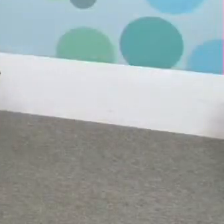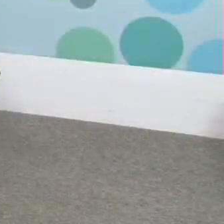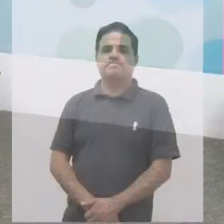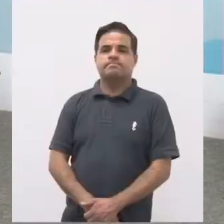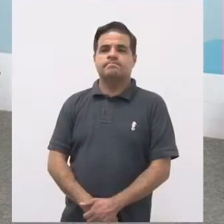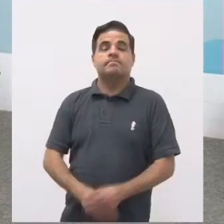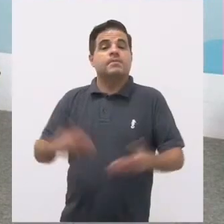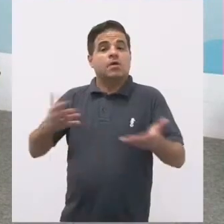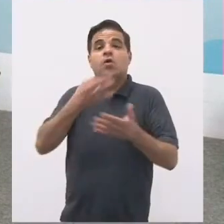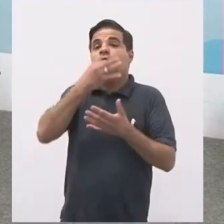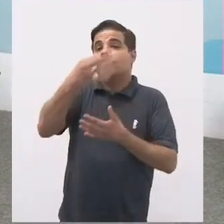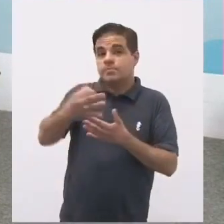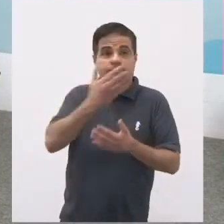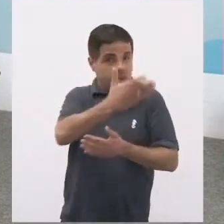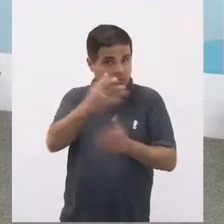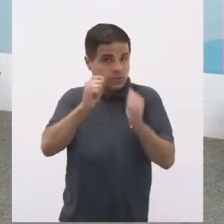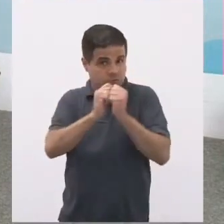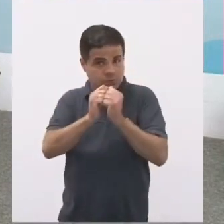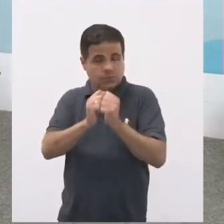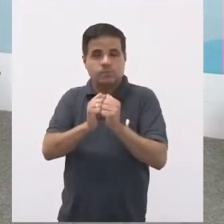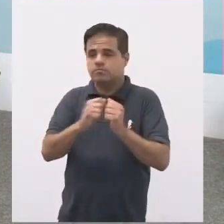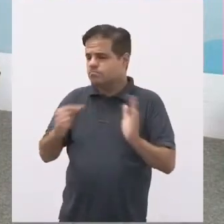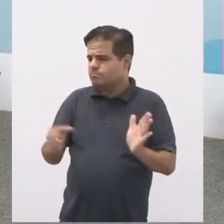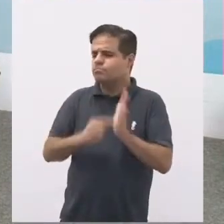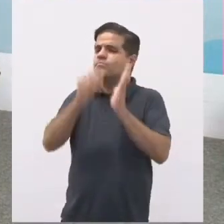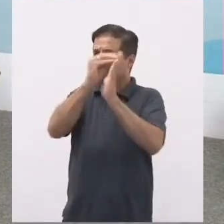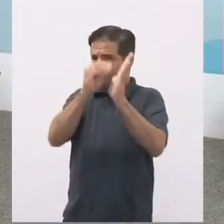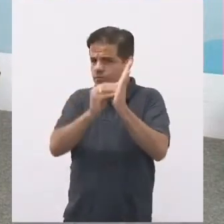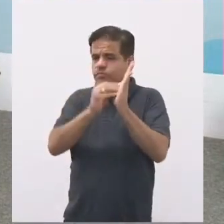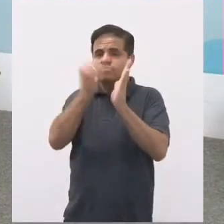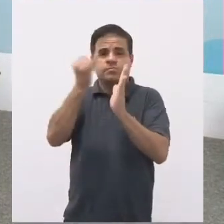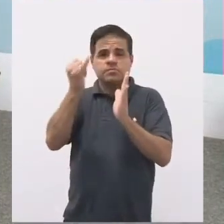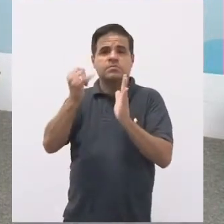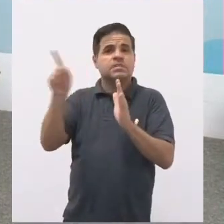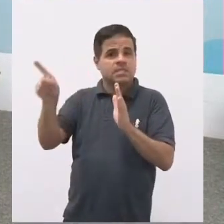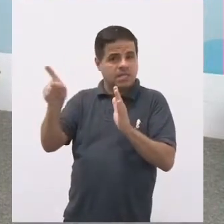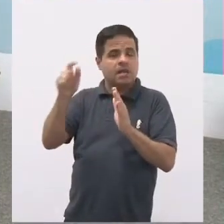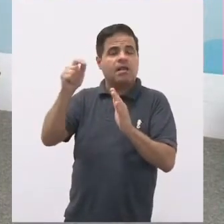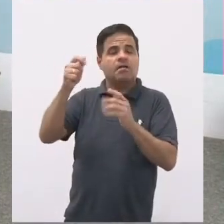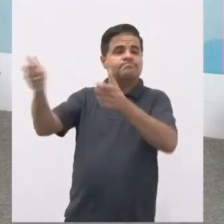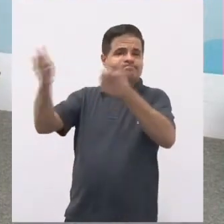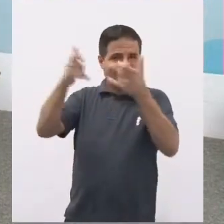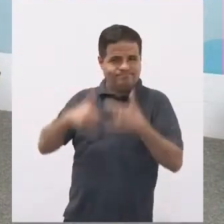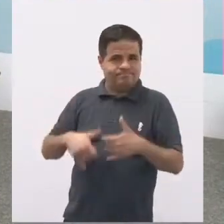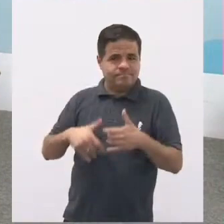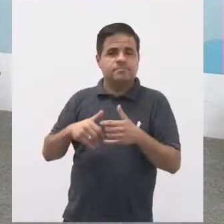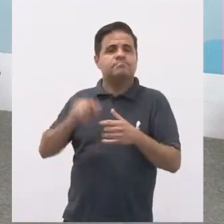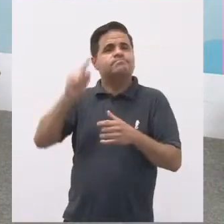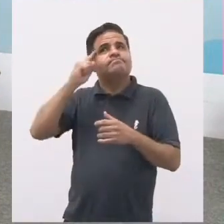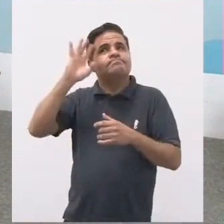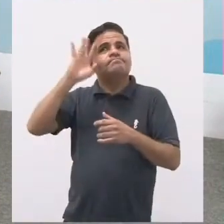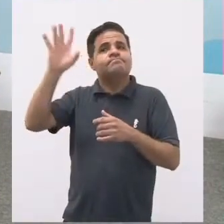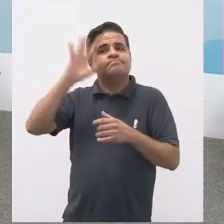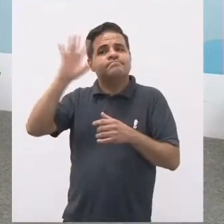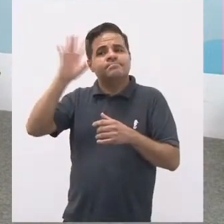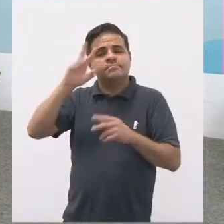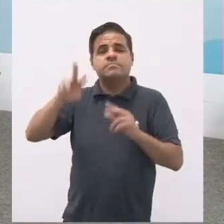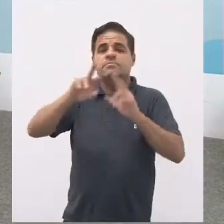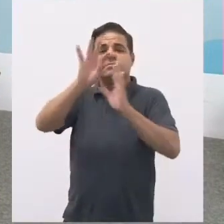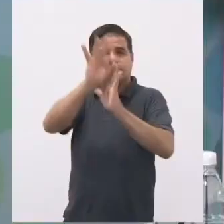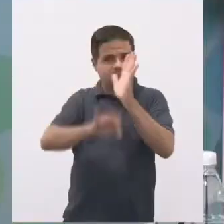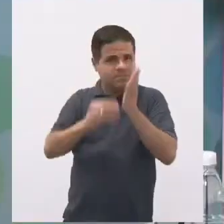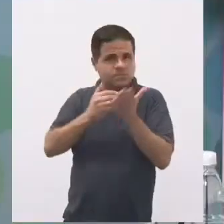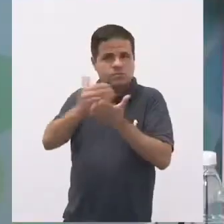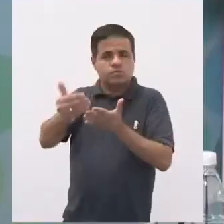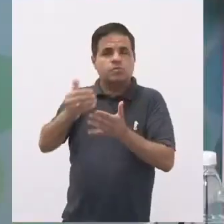Vamos comentar um pouquinho aqui com vocês pontos importantes que a Ana Penido trouxe para nós, né? Pensar aí, os textos